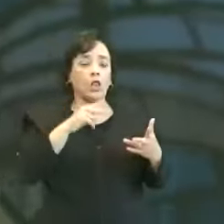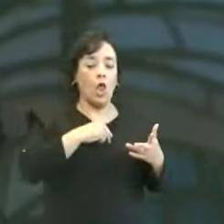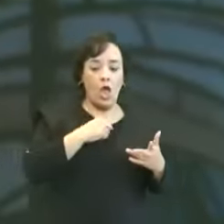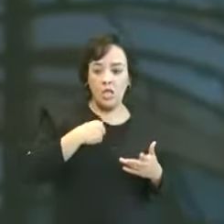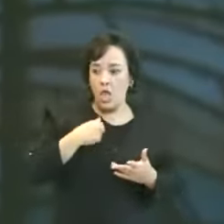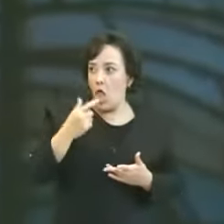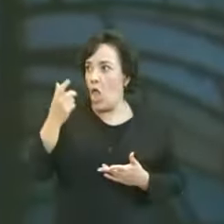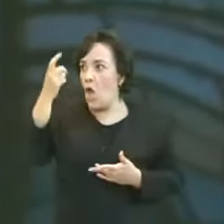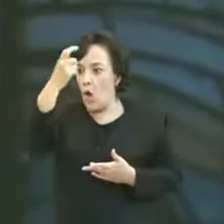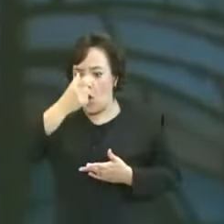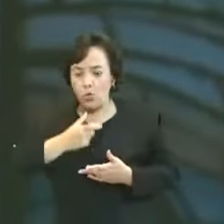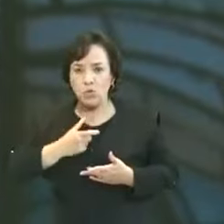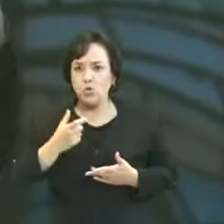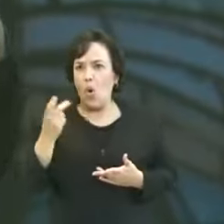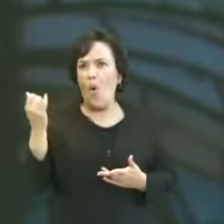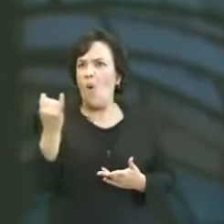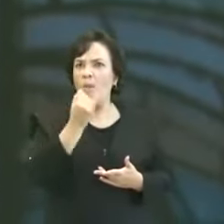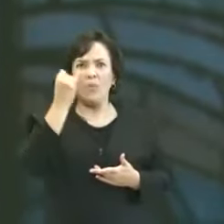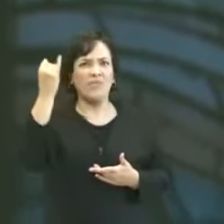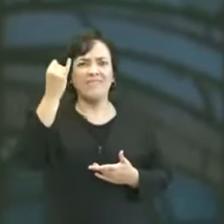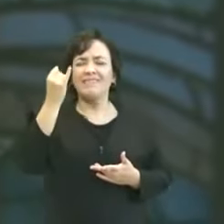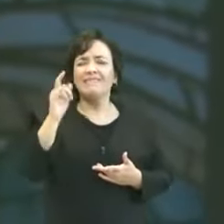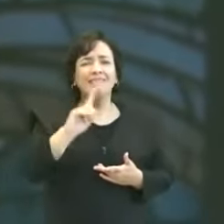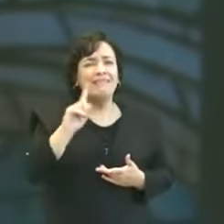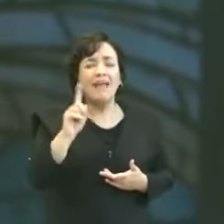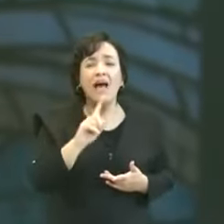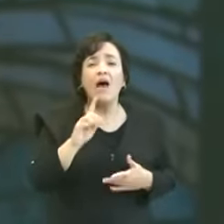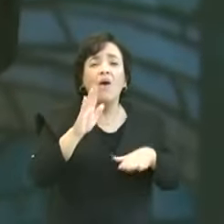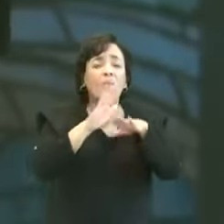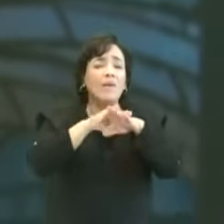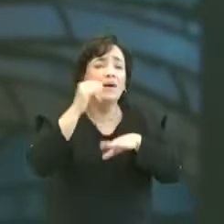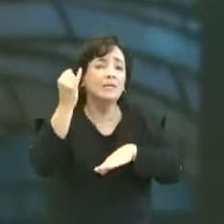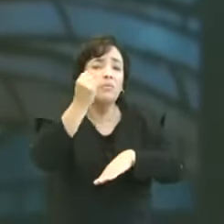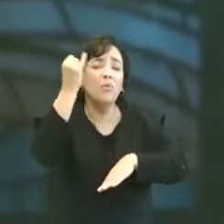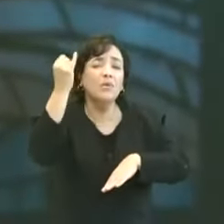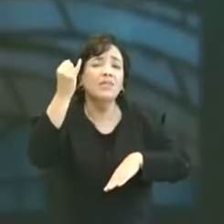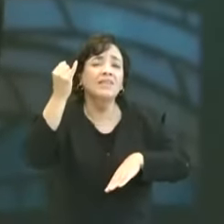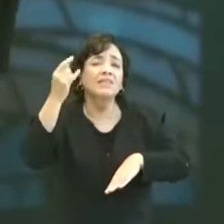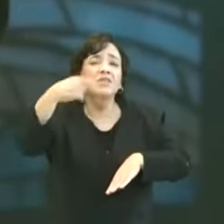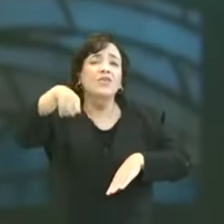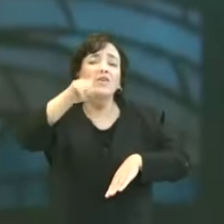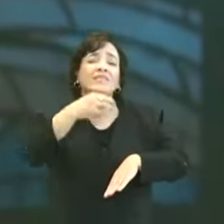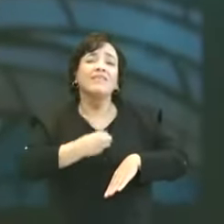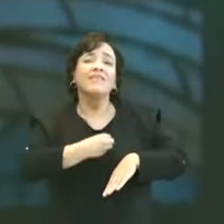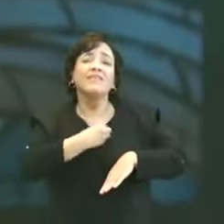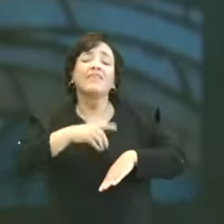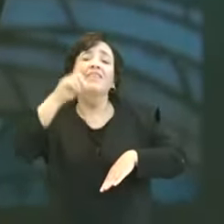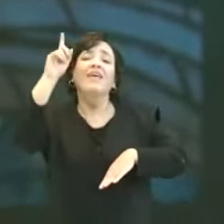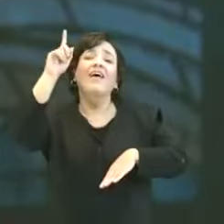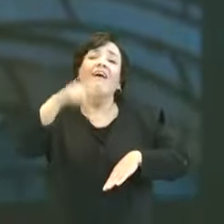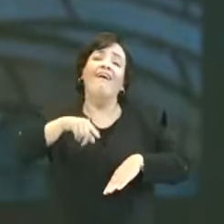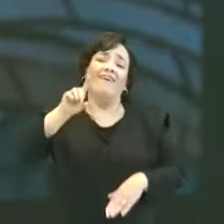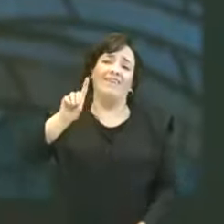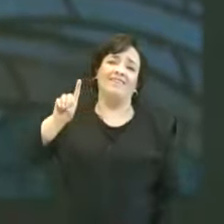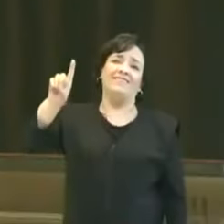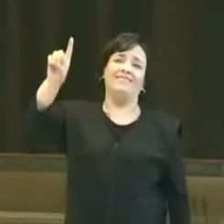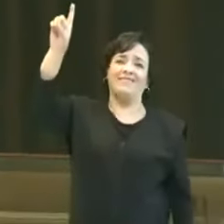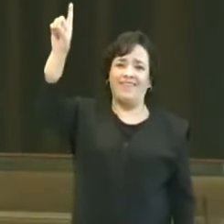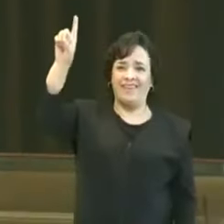nesse filme, quando entendemos que o propósito central se cumpre nele, a nossa